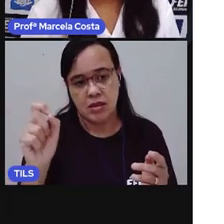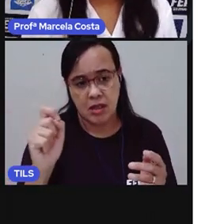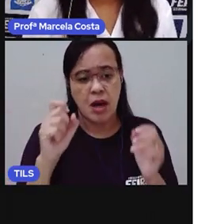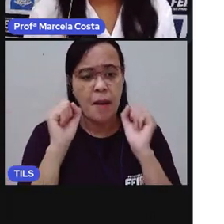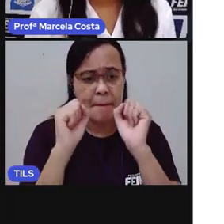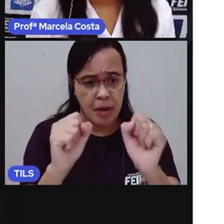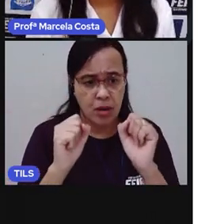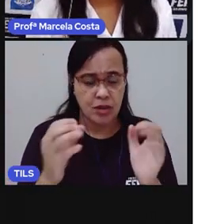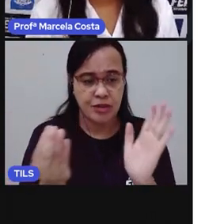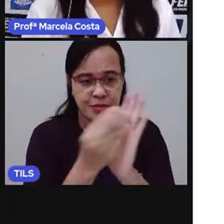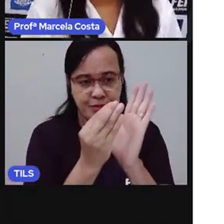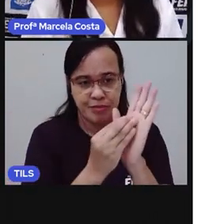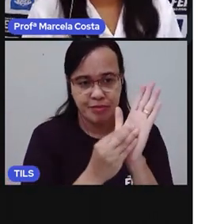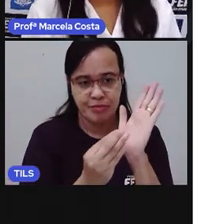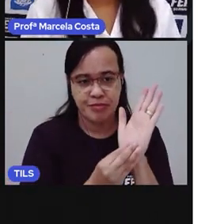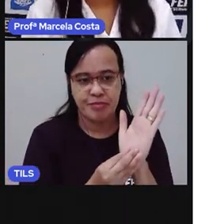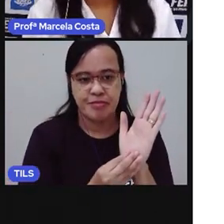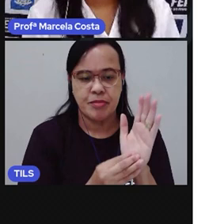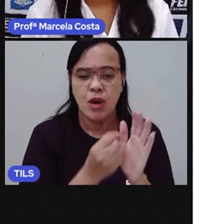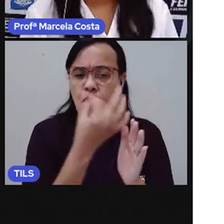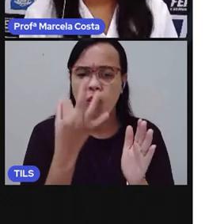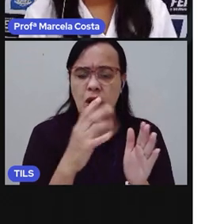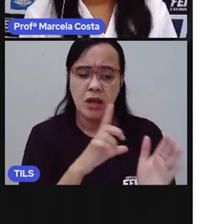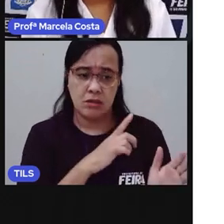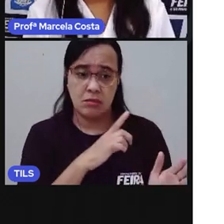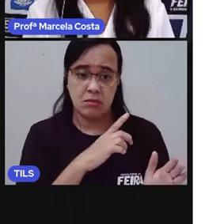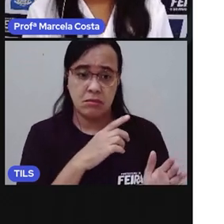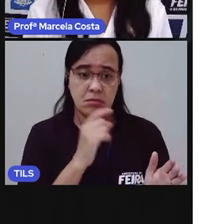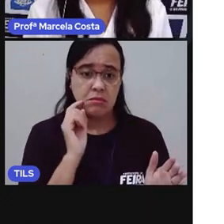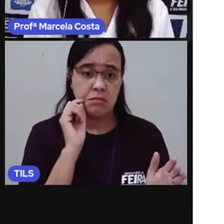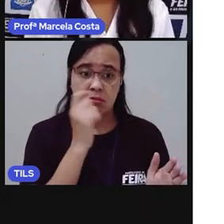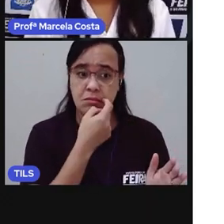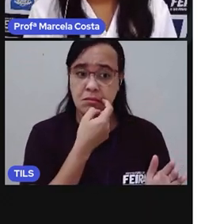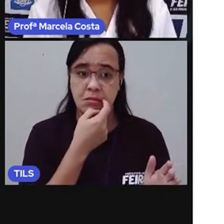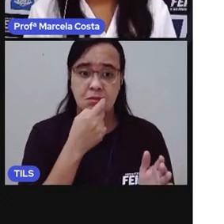antes dentes tem na boca da imagem a segunda